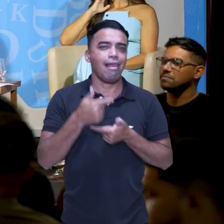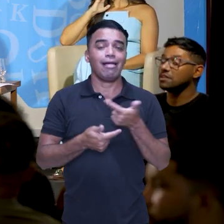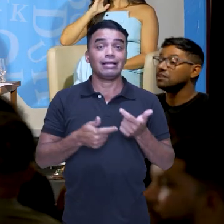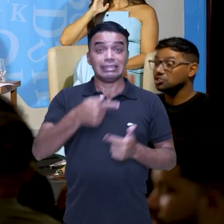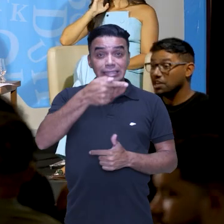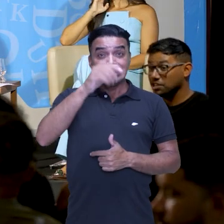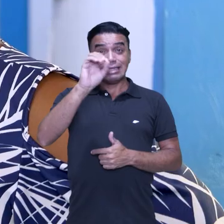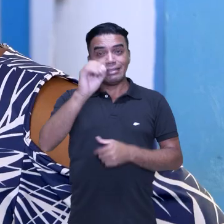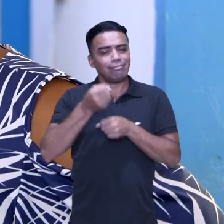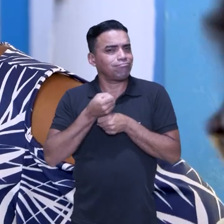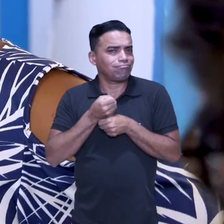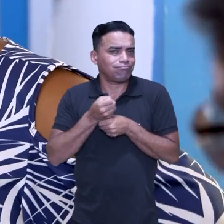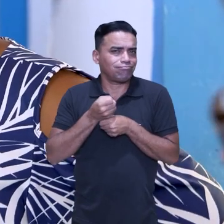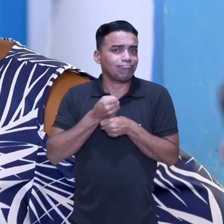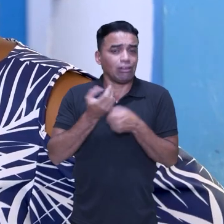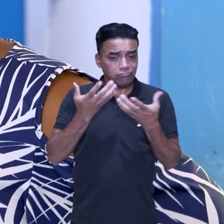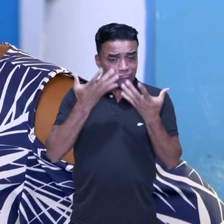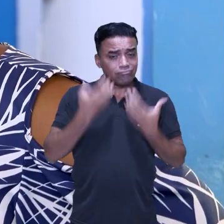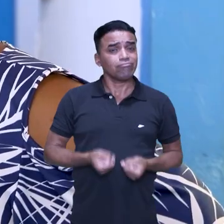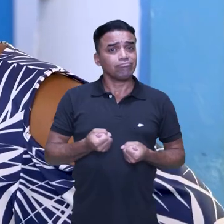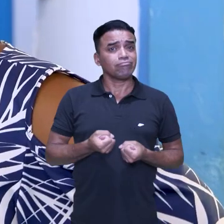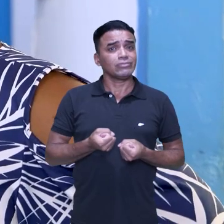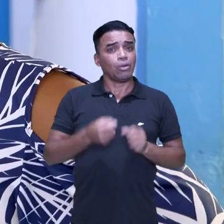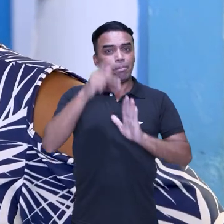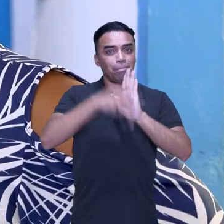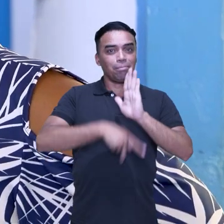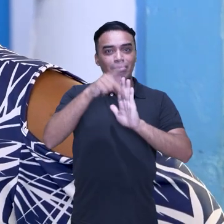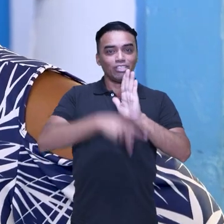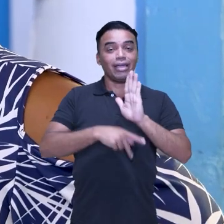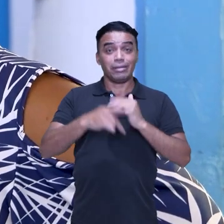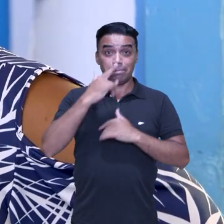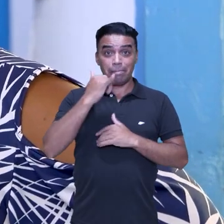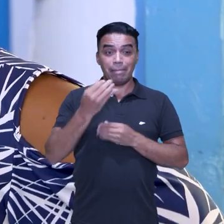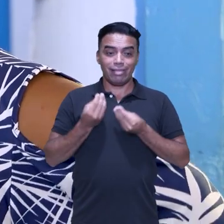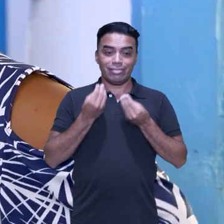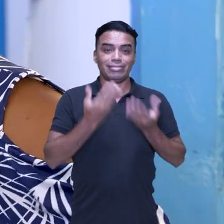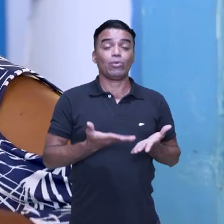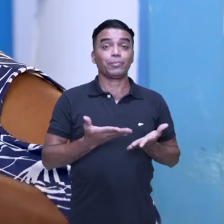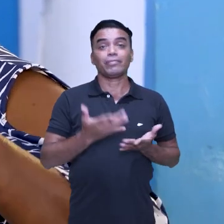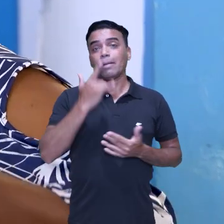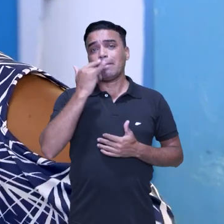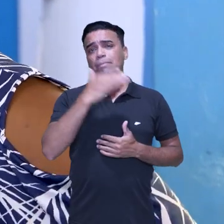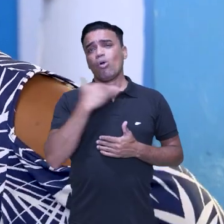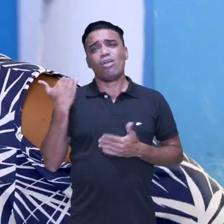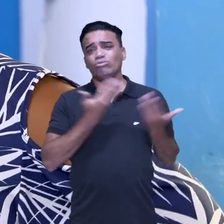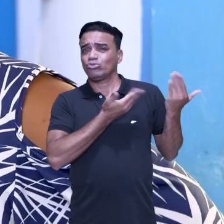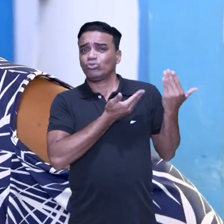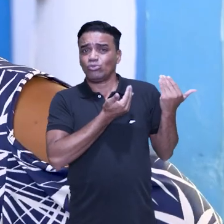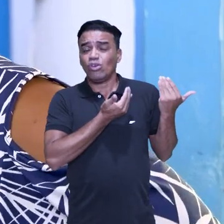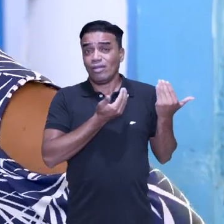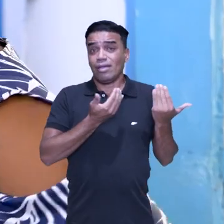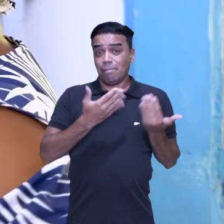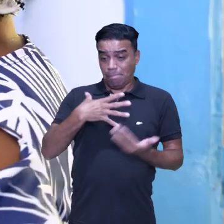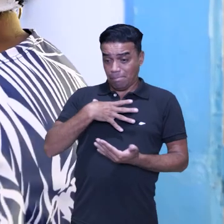mais de 70 anos ele assumiu o projeto que o nosso pai deixou, né? Que o nosso pai morreu muito novo e ele embalou